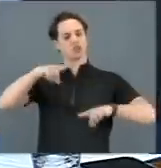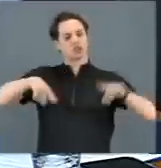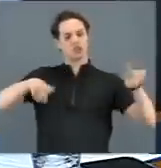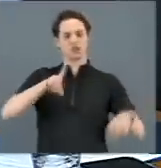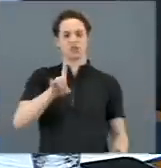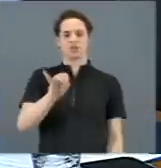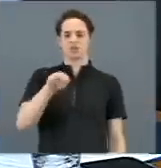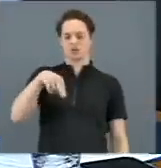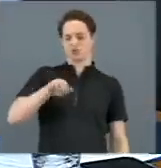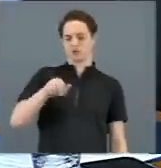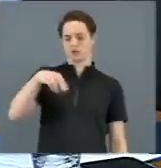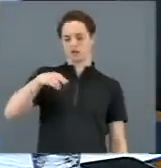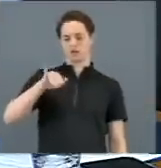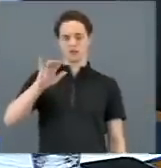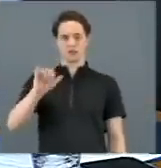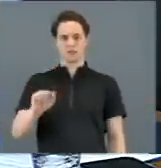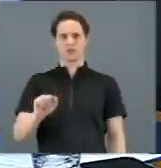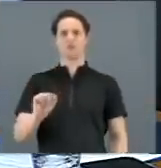sim,